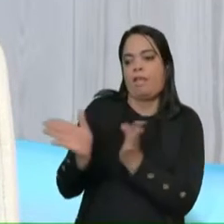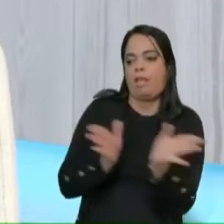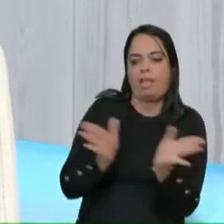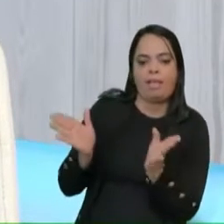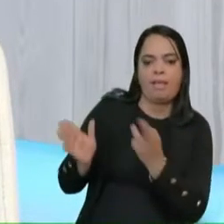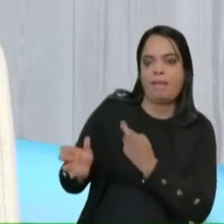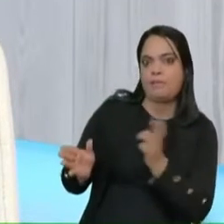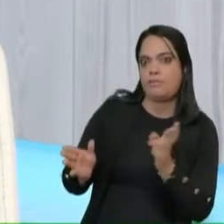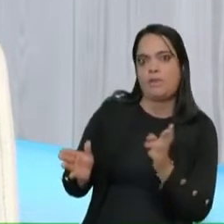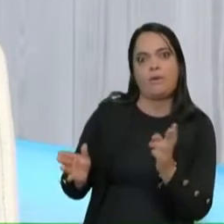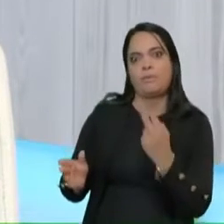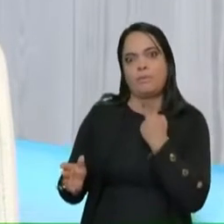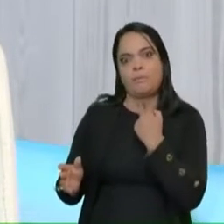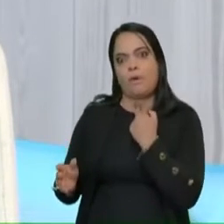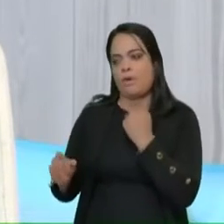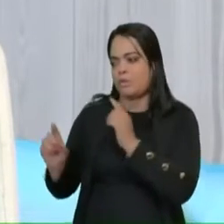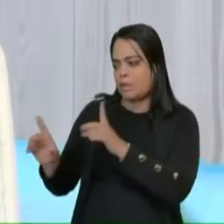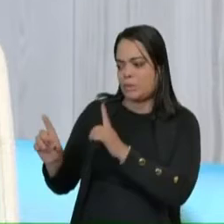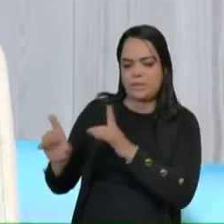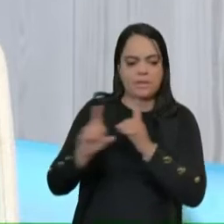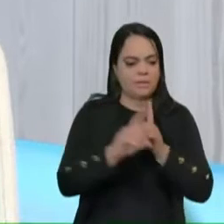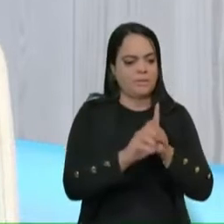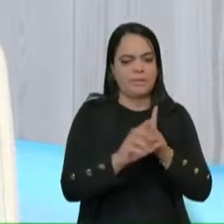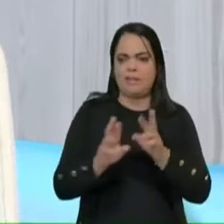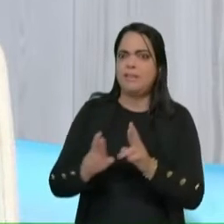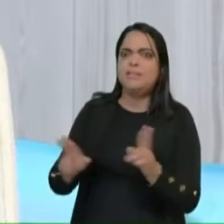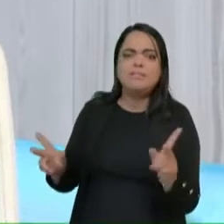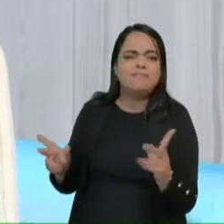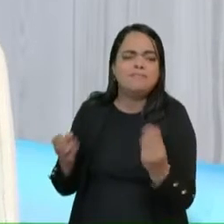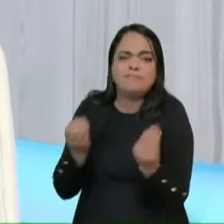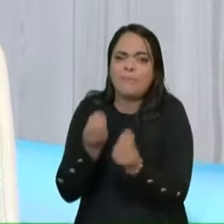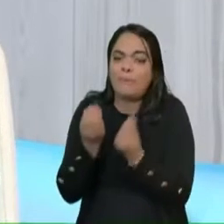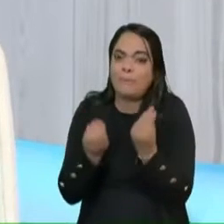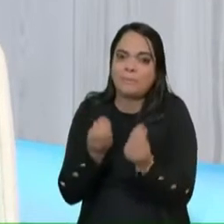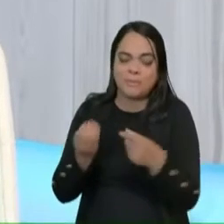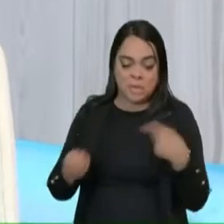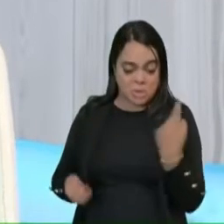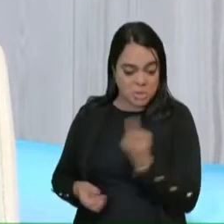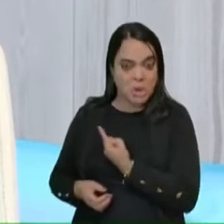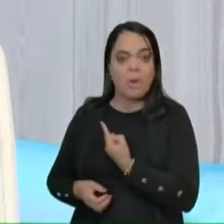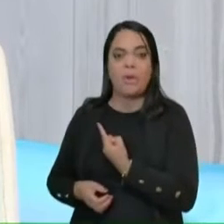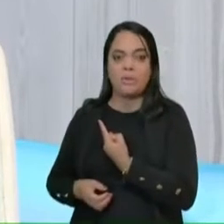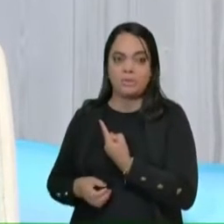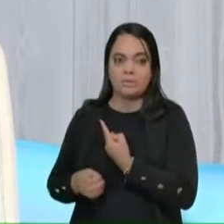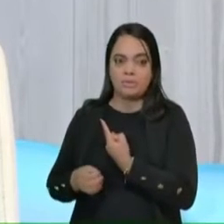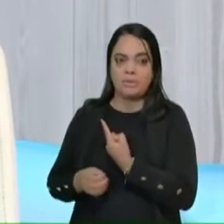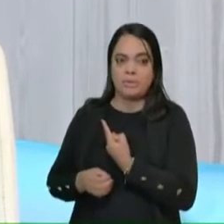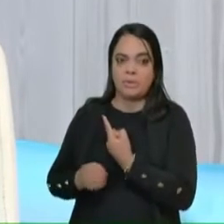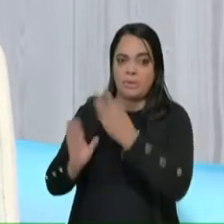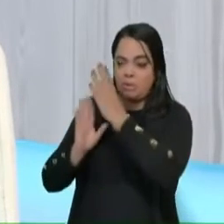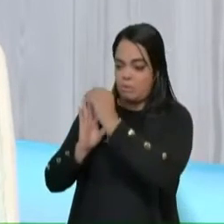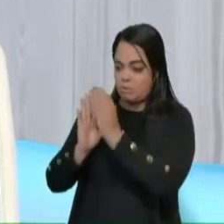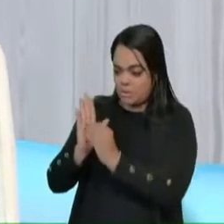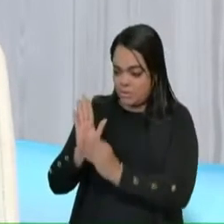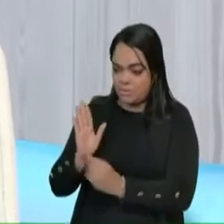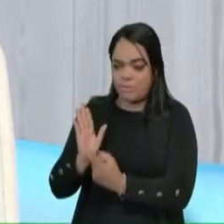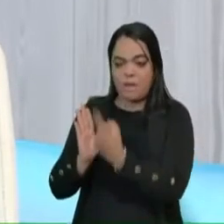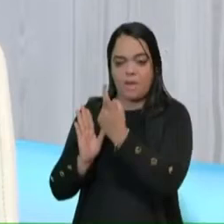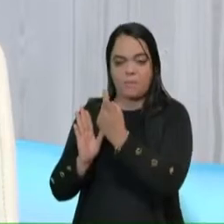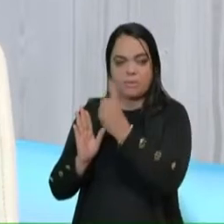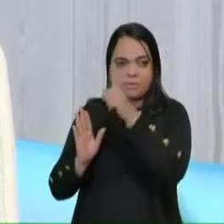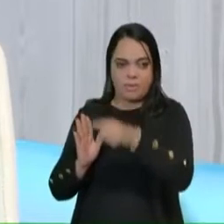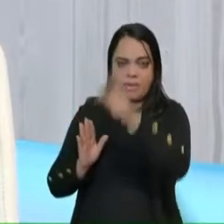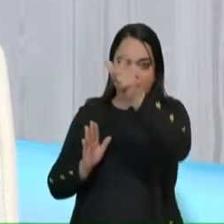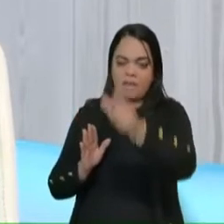doutrinal por questão de conteúdo né E o nosso conteúdo é uma pessoa é a pessoa de